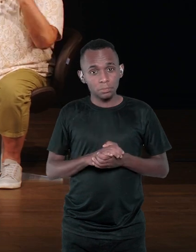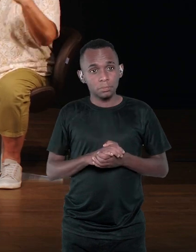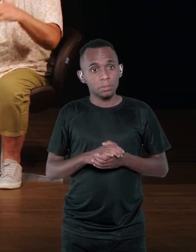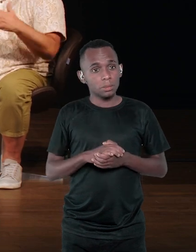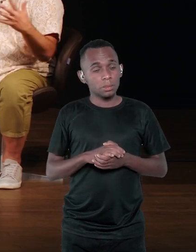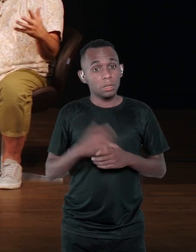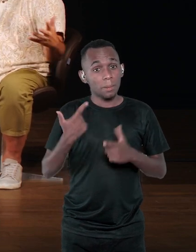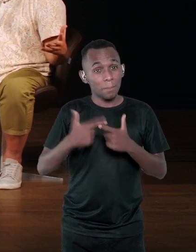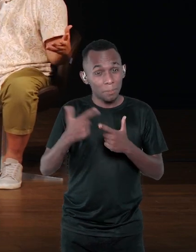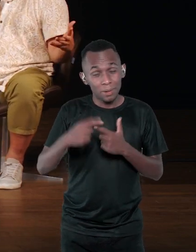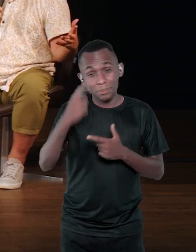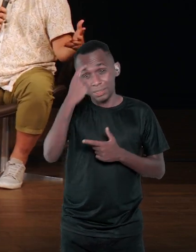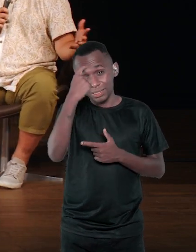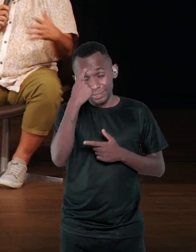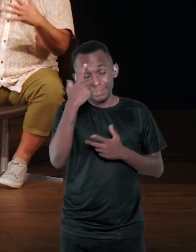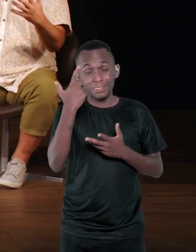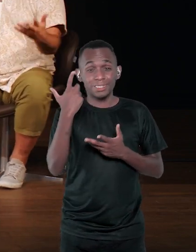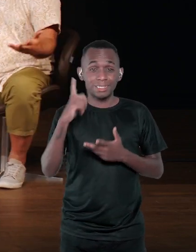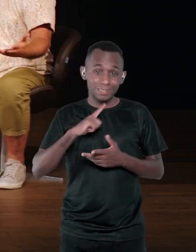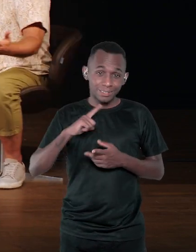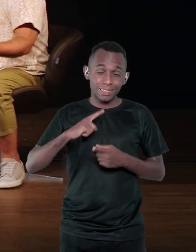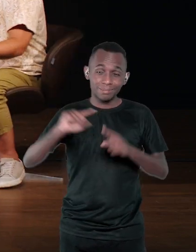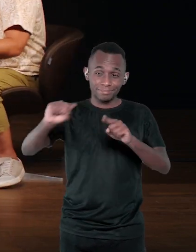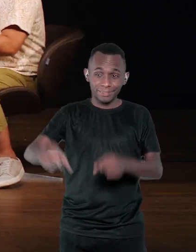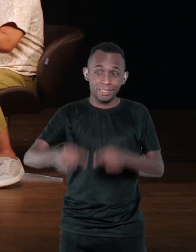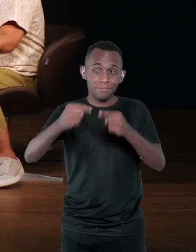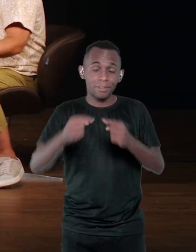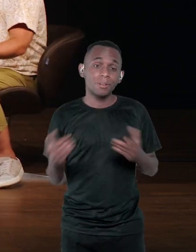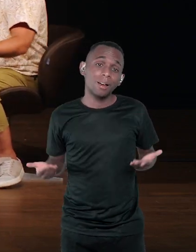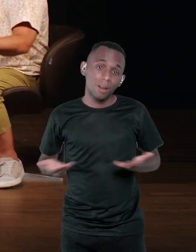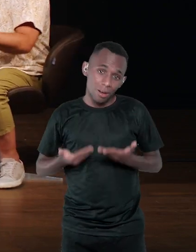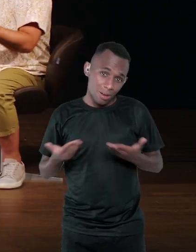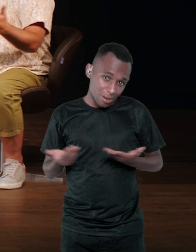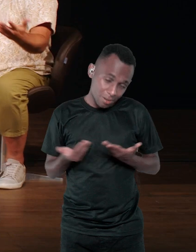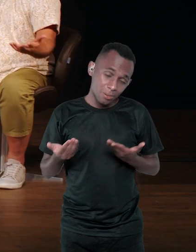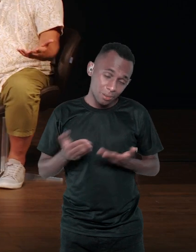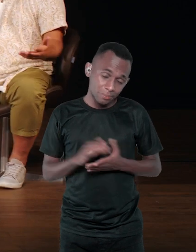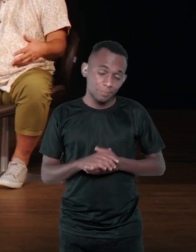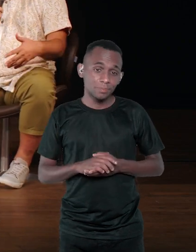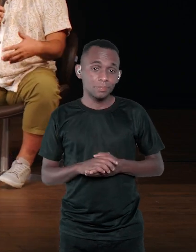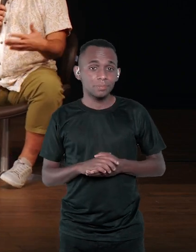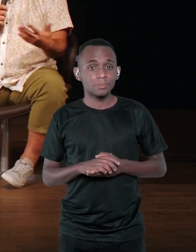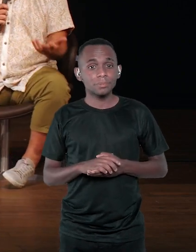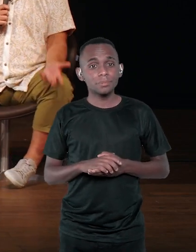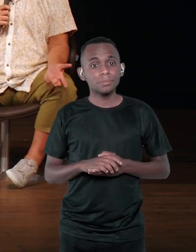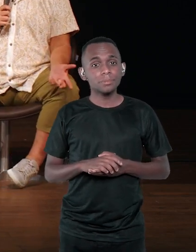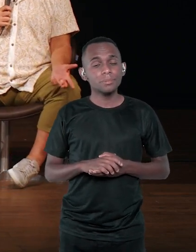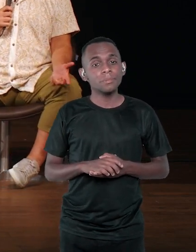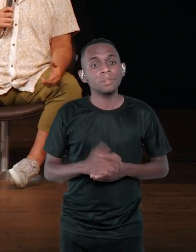o problema é que a Índia está enfrentando agora. Outro editorial, outro dia, também do New York Times, falando que o